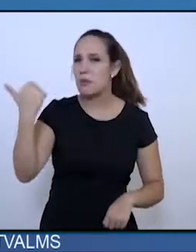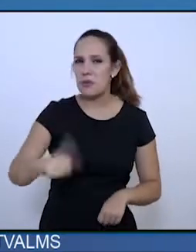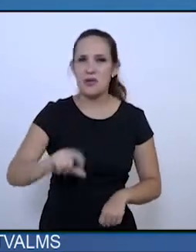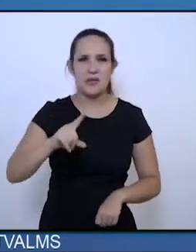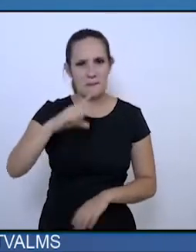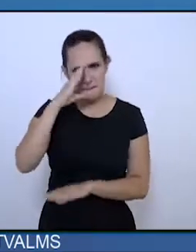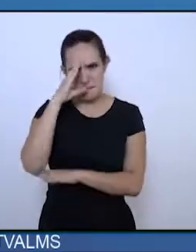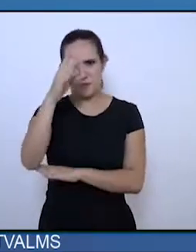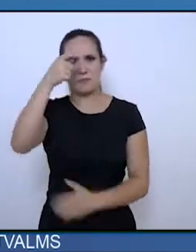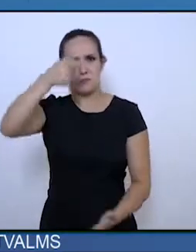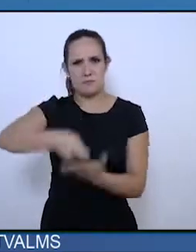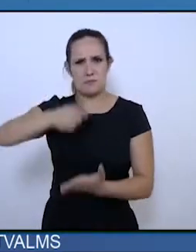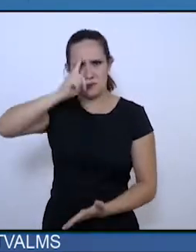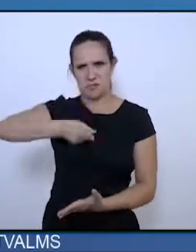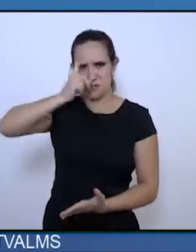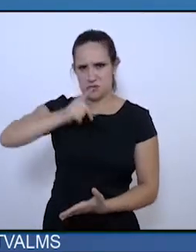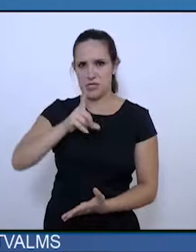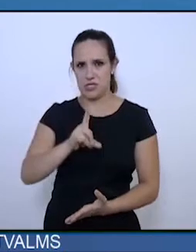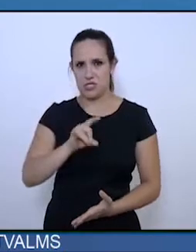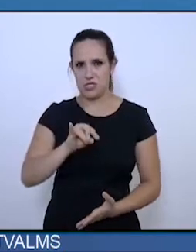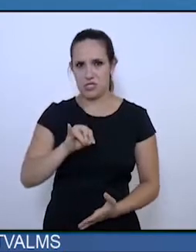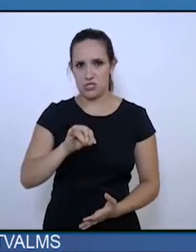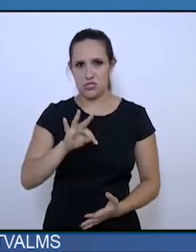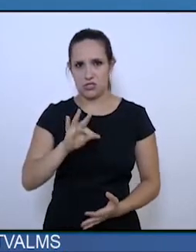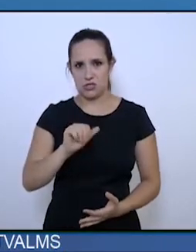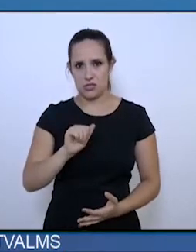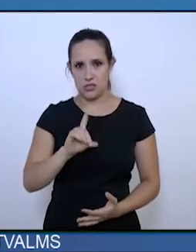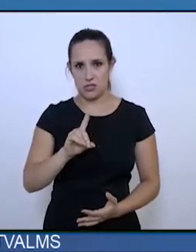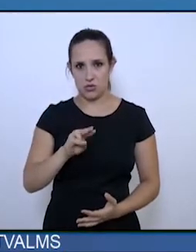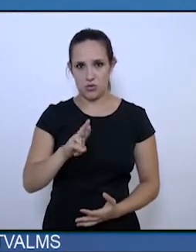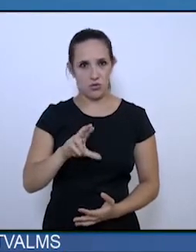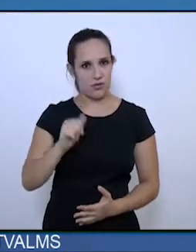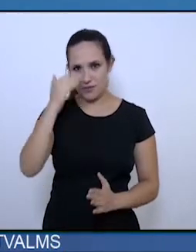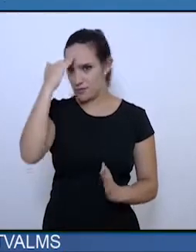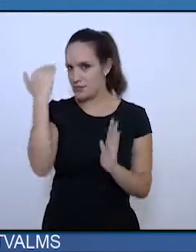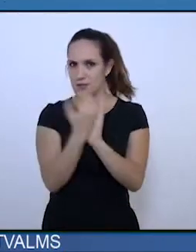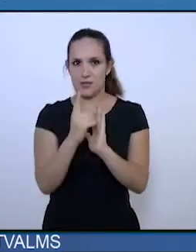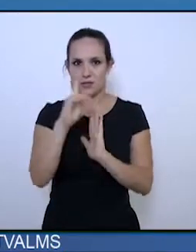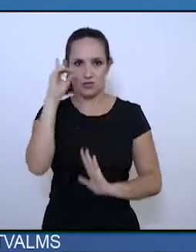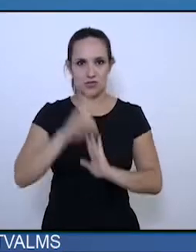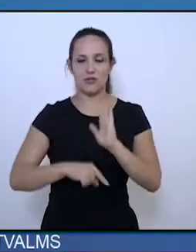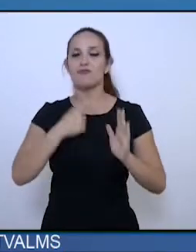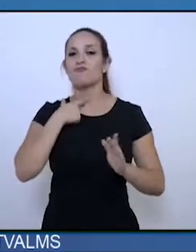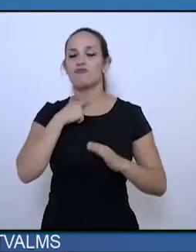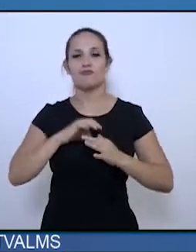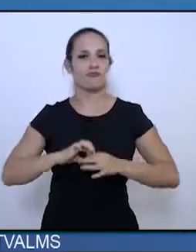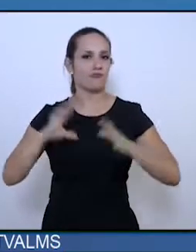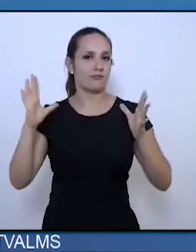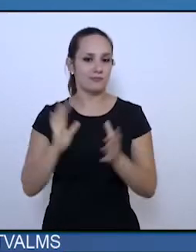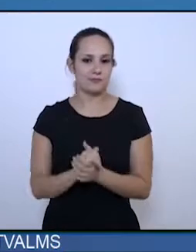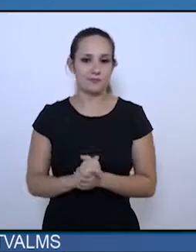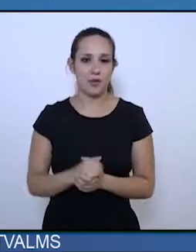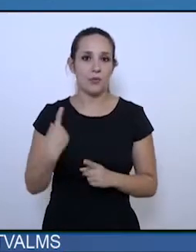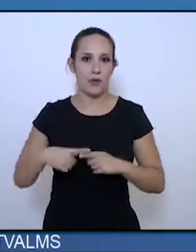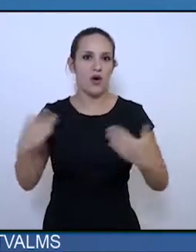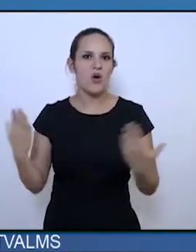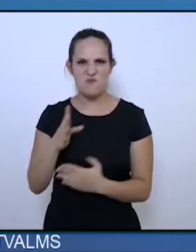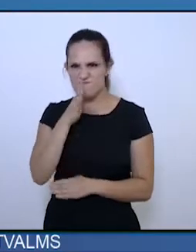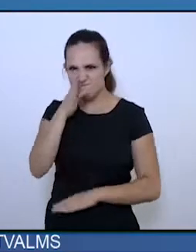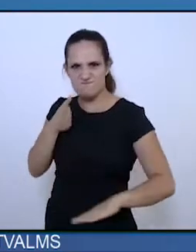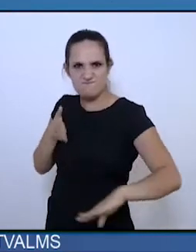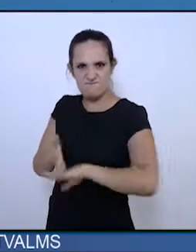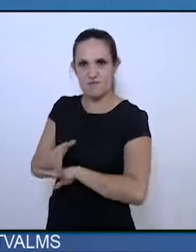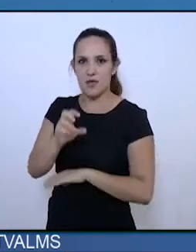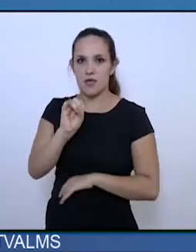afrontado a democracia e o Estado de Direito. A intervenção, ora decretada, tem o real